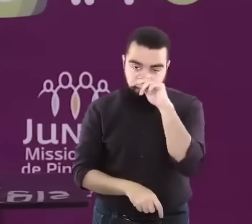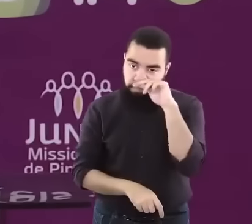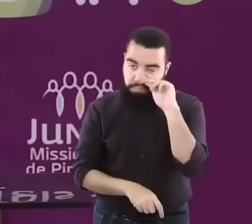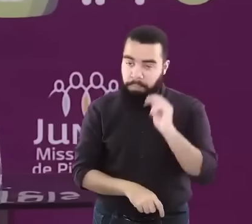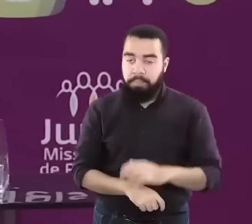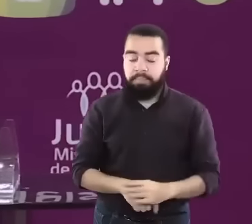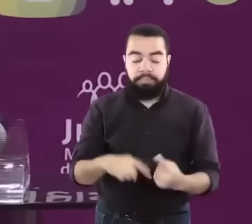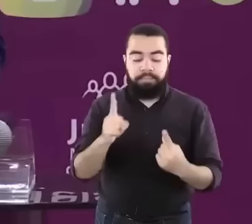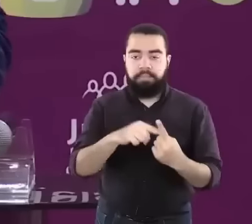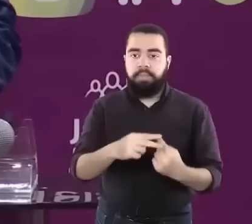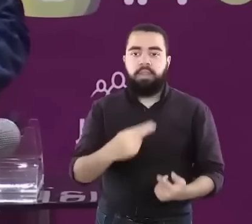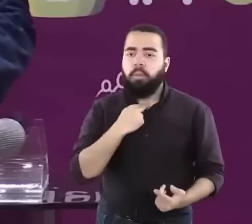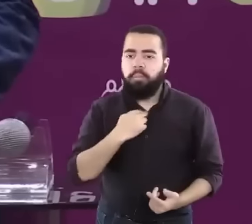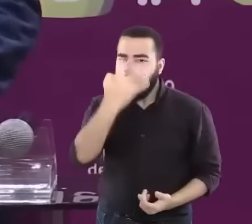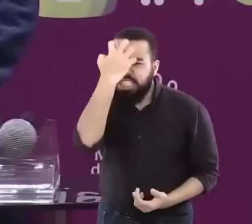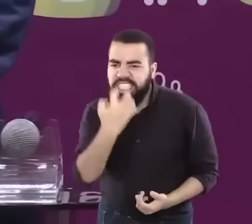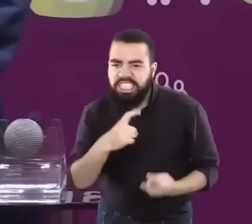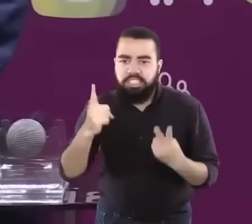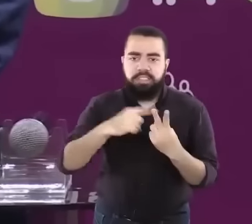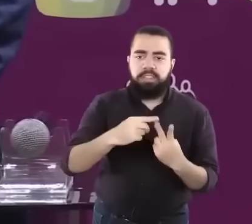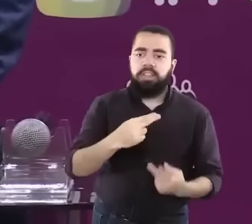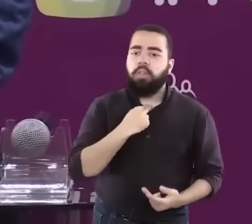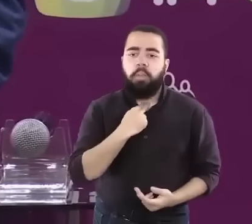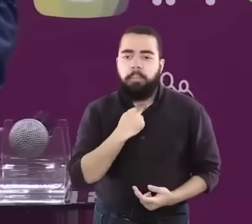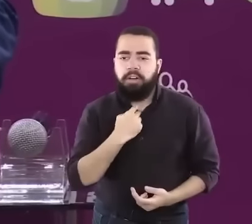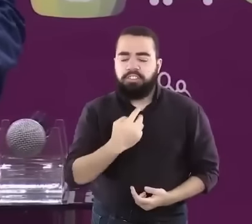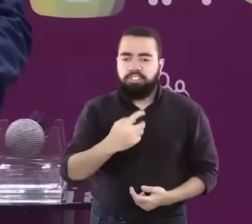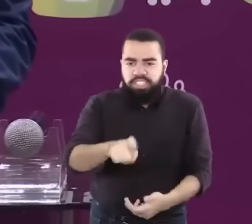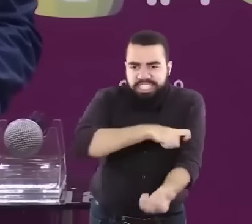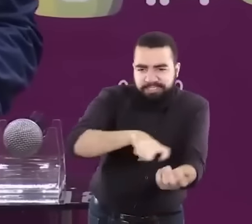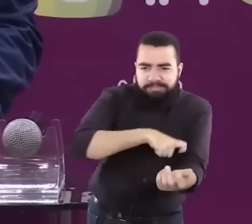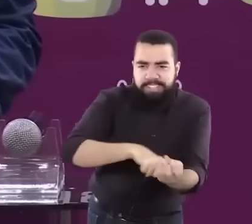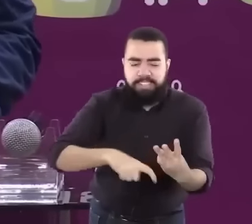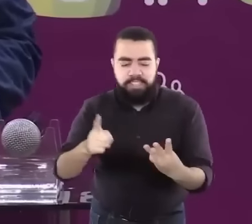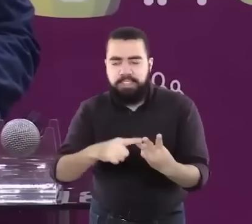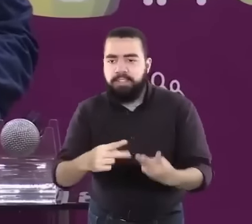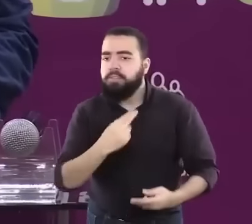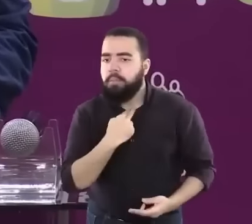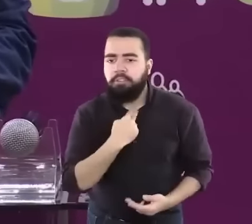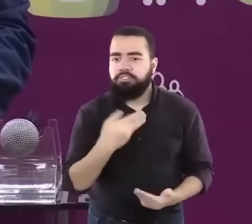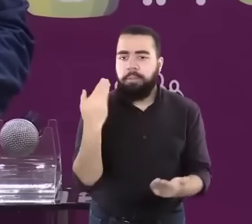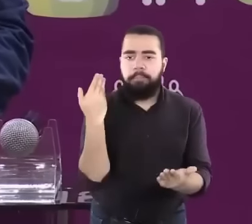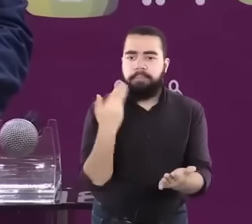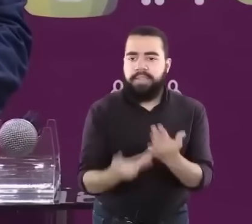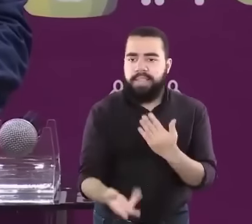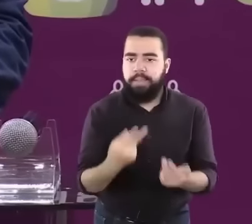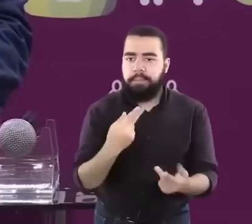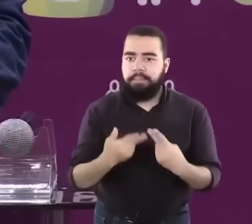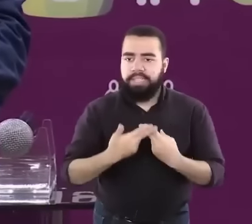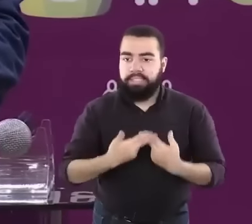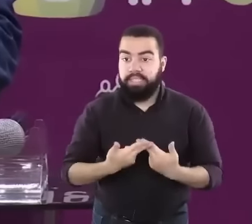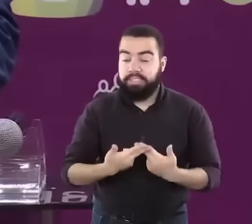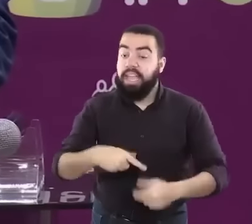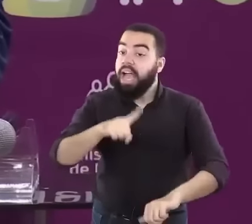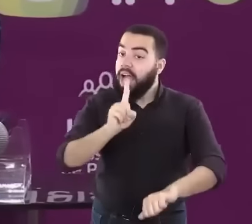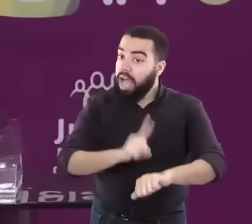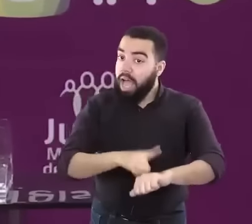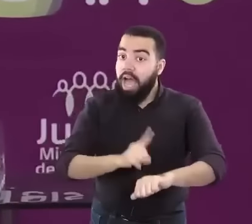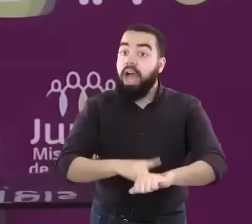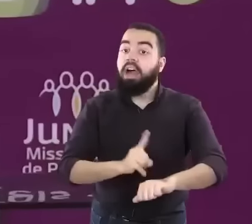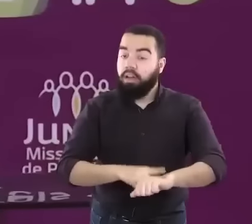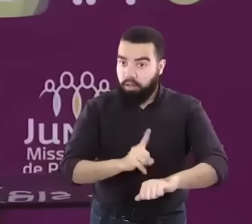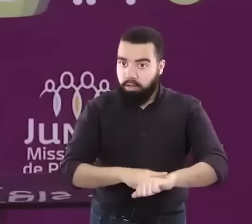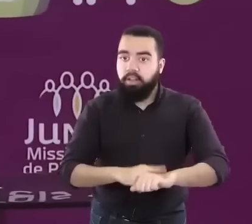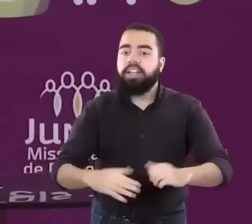Não te dignes não te irrites não te impacientes a hora vai chegar a hora